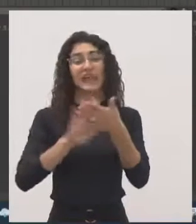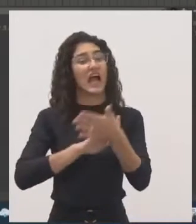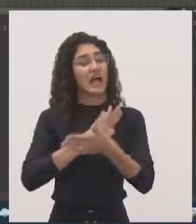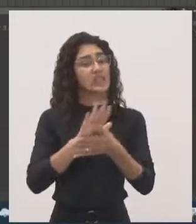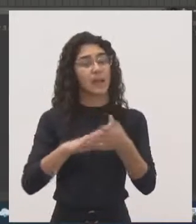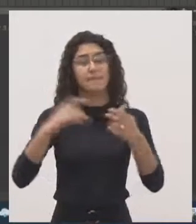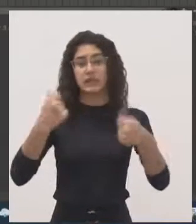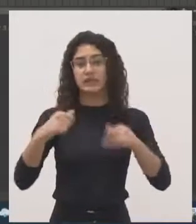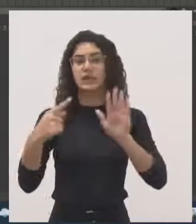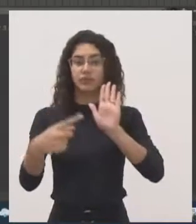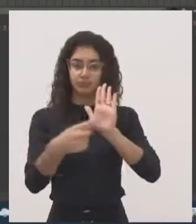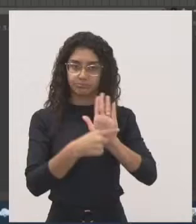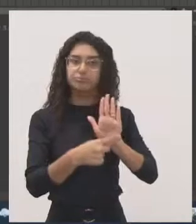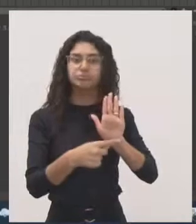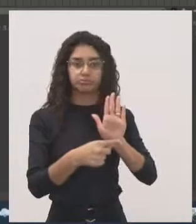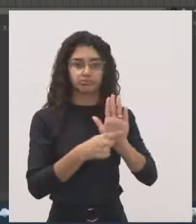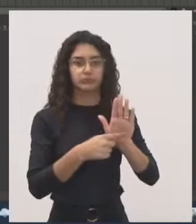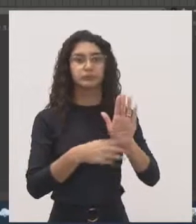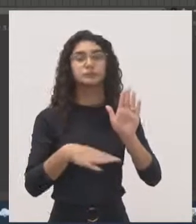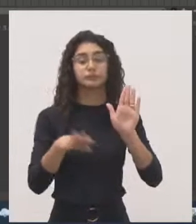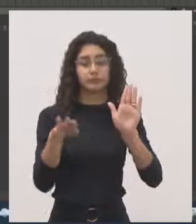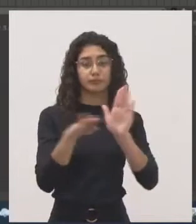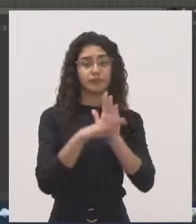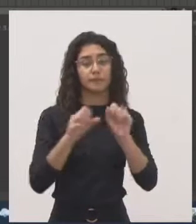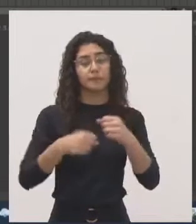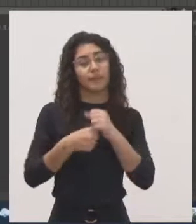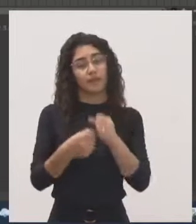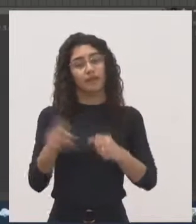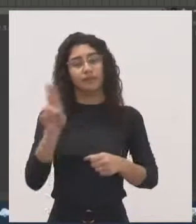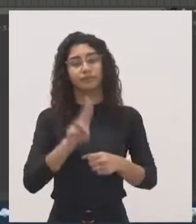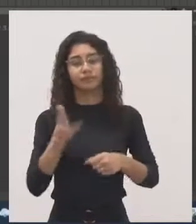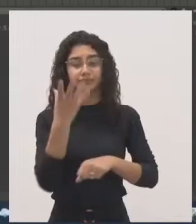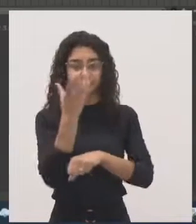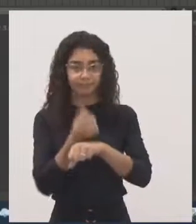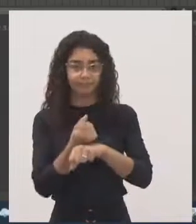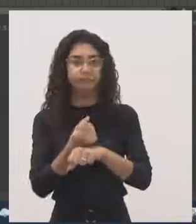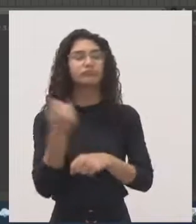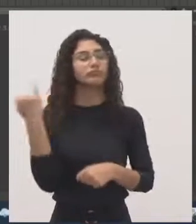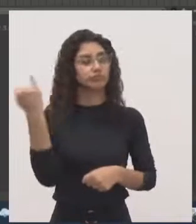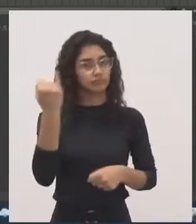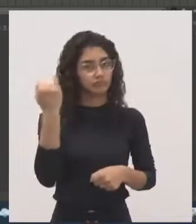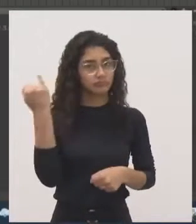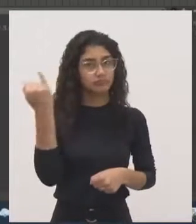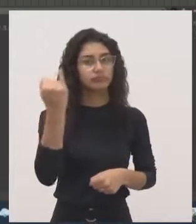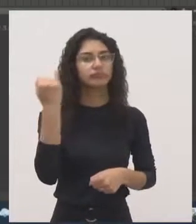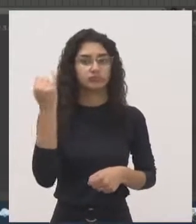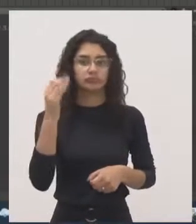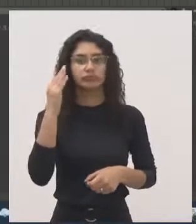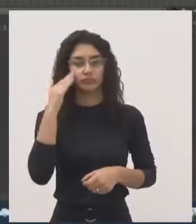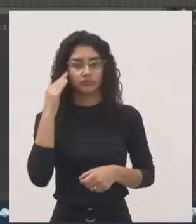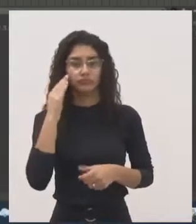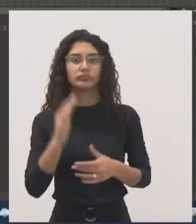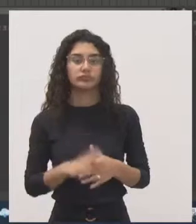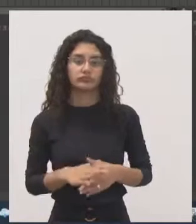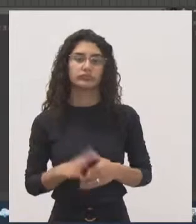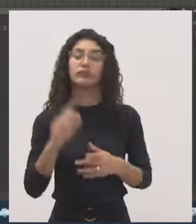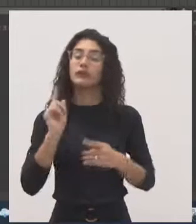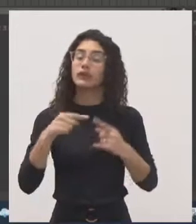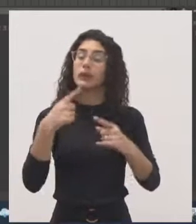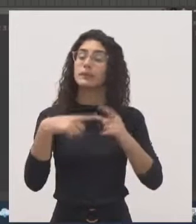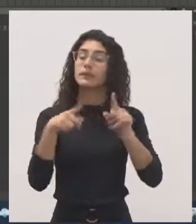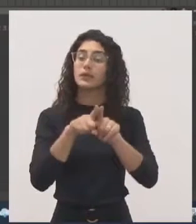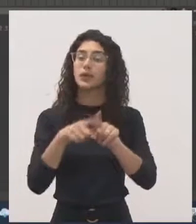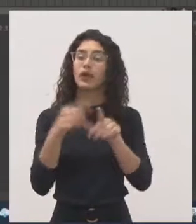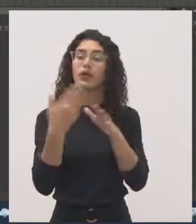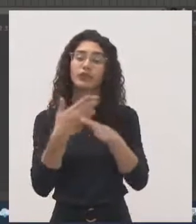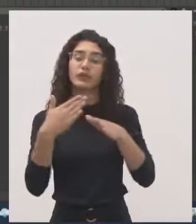que estar selecionado a track que você queira gravar. Então, isso é importante. Isso é importantíssimo. E depois, pessoal, o